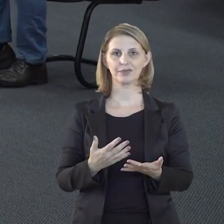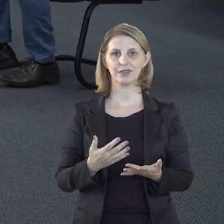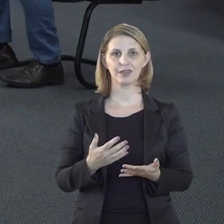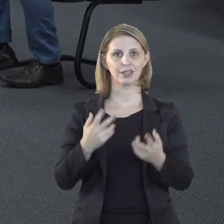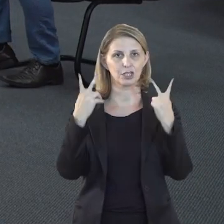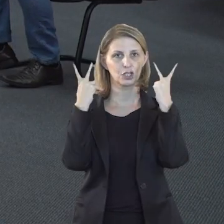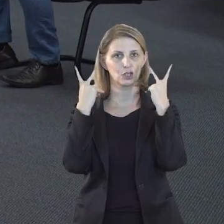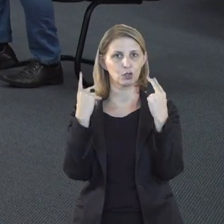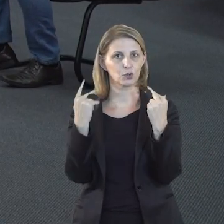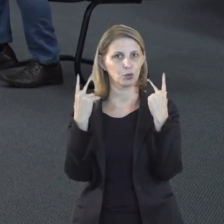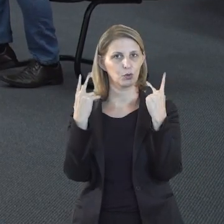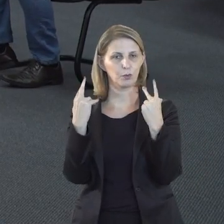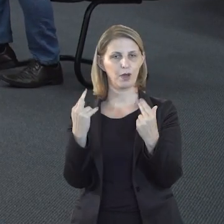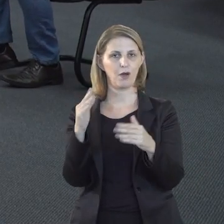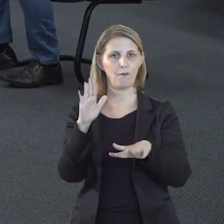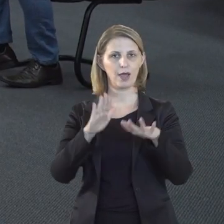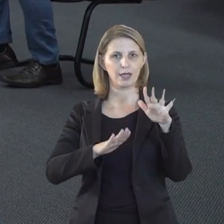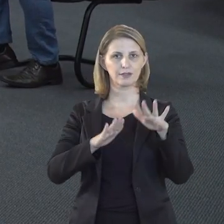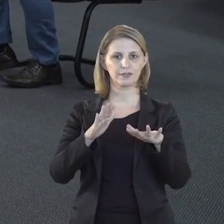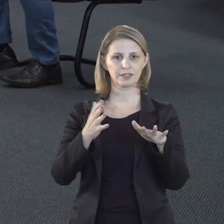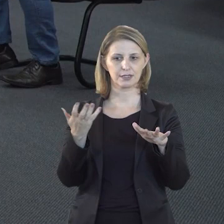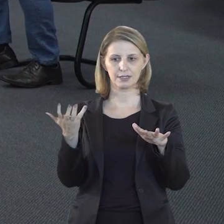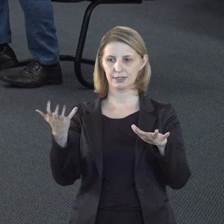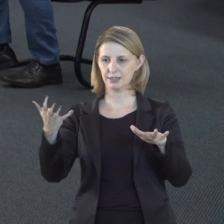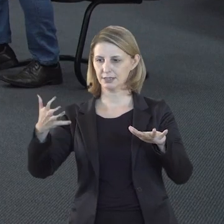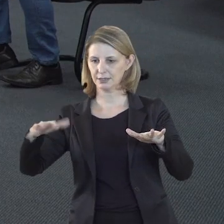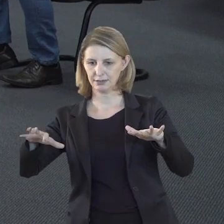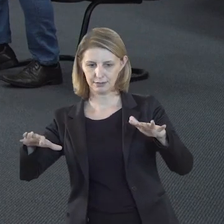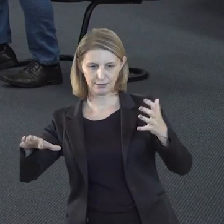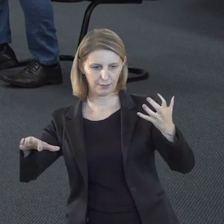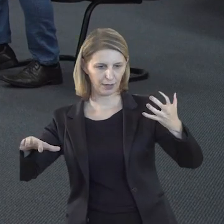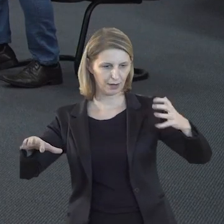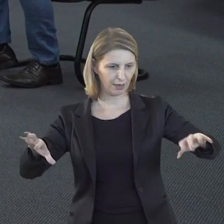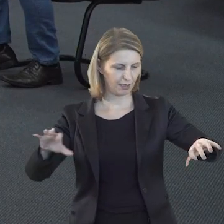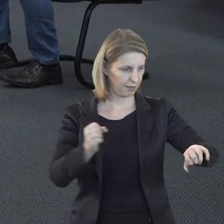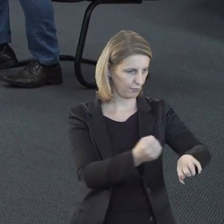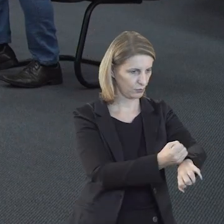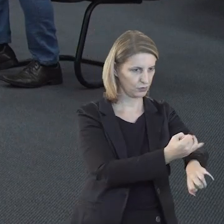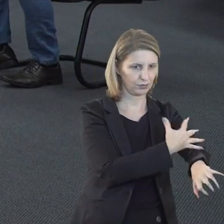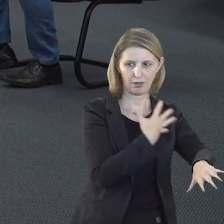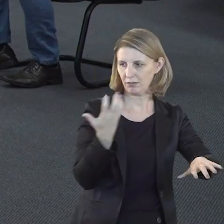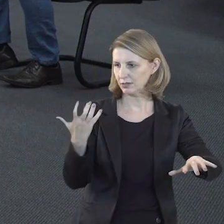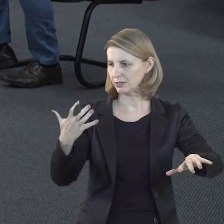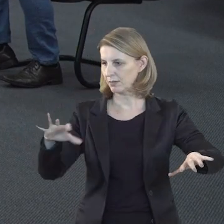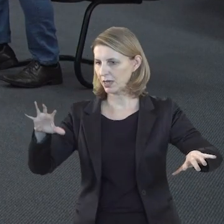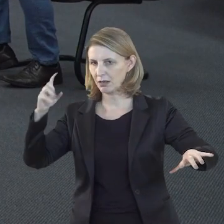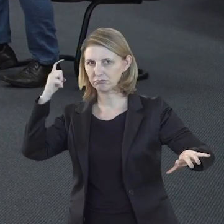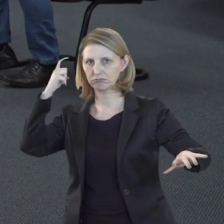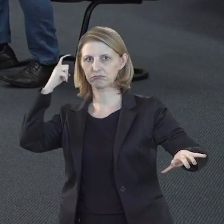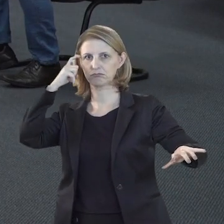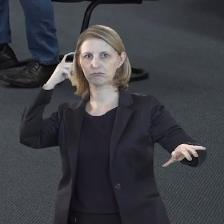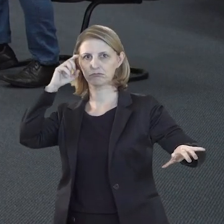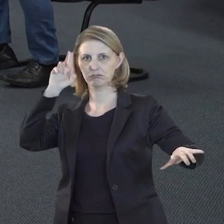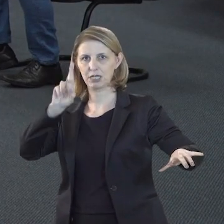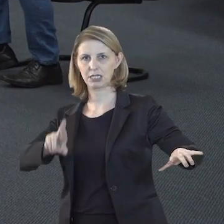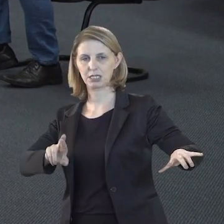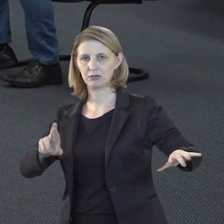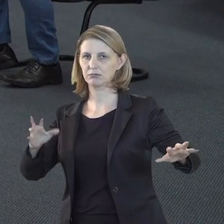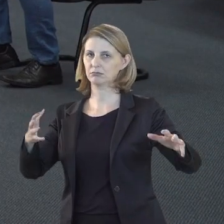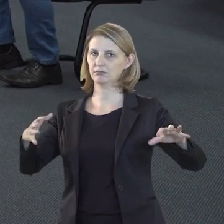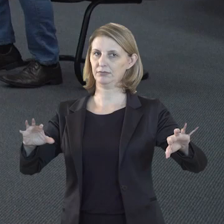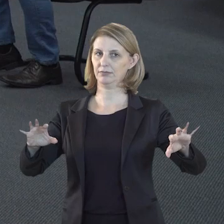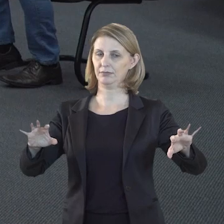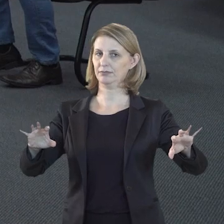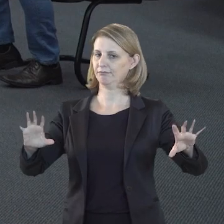emotivo, eu sou tudo isso ao mesmo tempo. É muito comum, de uma forma didática, a gente fazer essa separação para